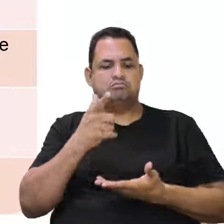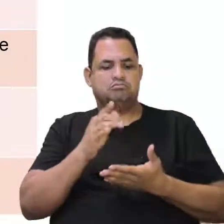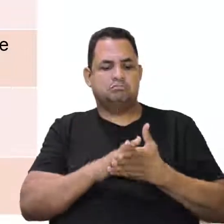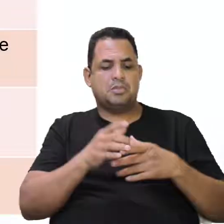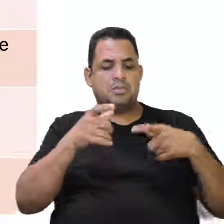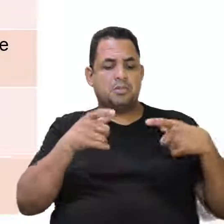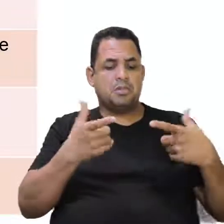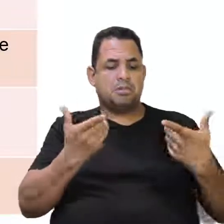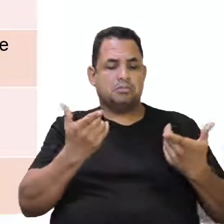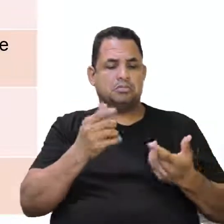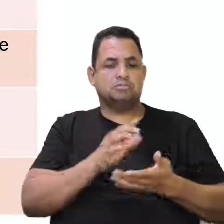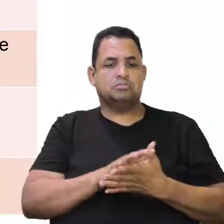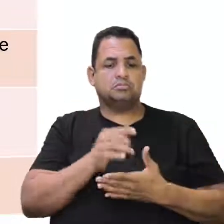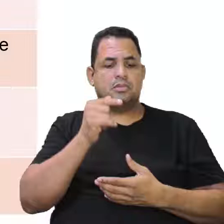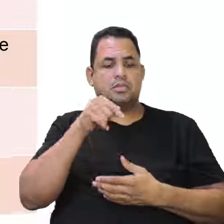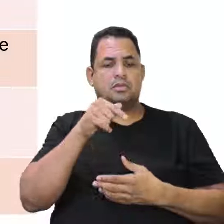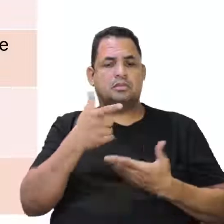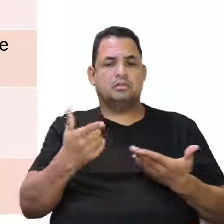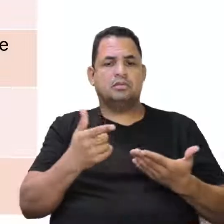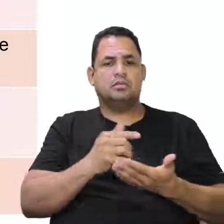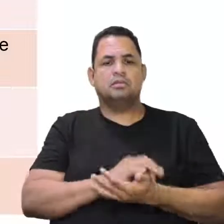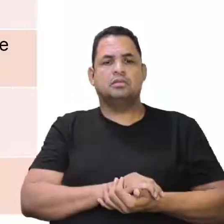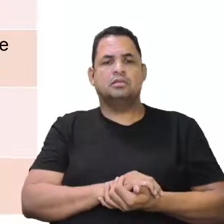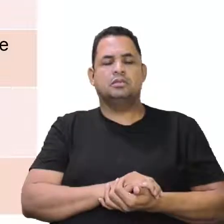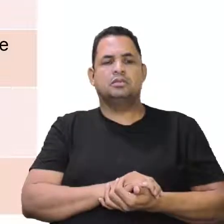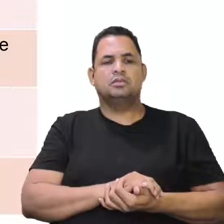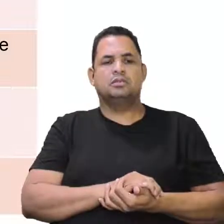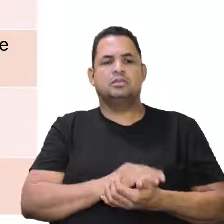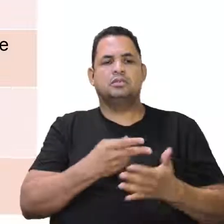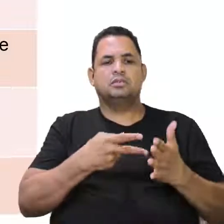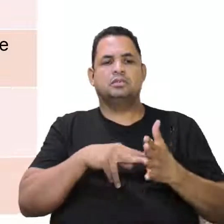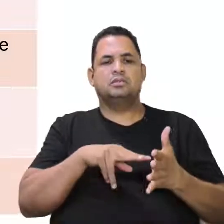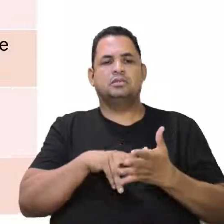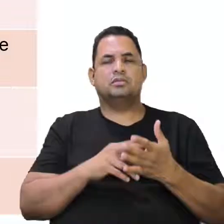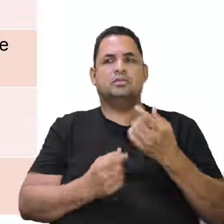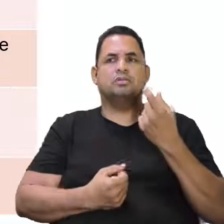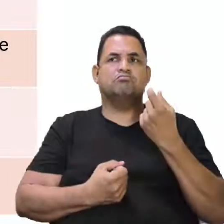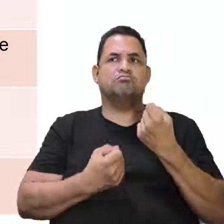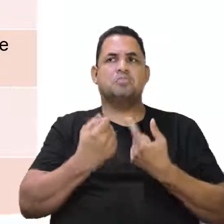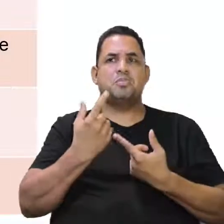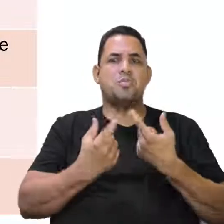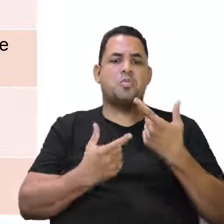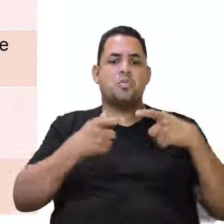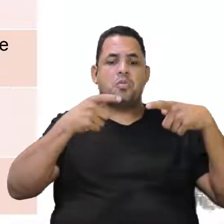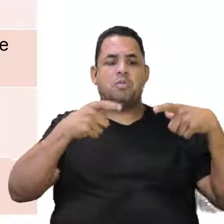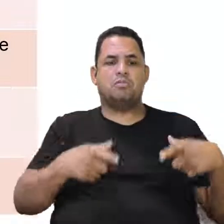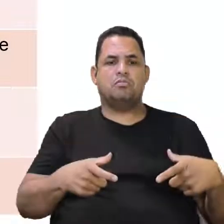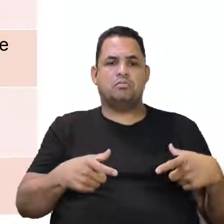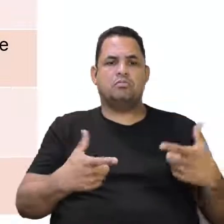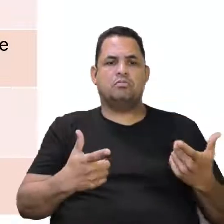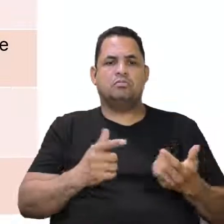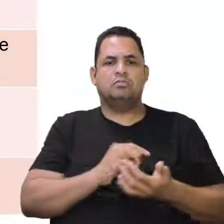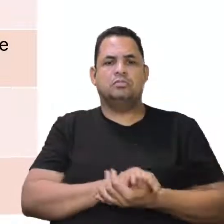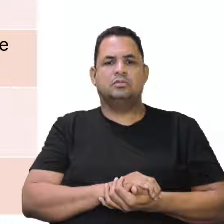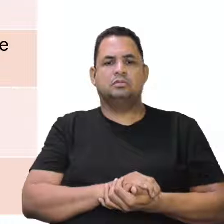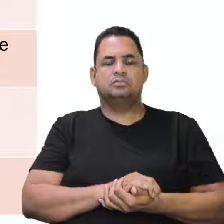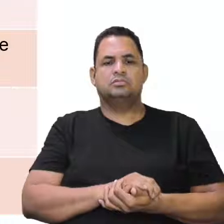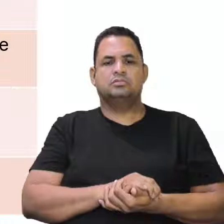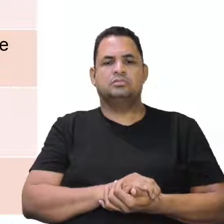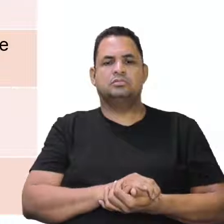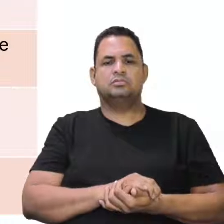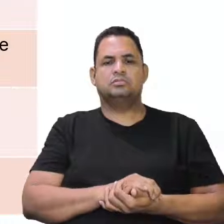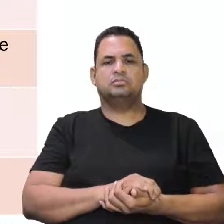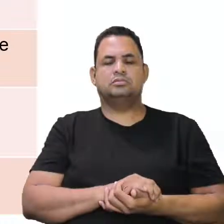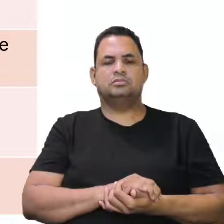por aqui, certo? Anywhere agora no sentido de algum lugar. Can you see my